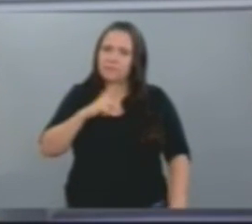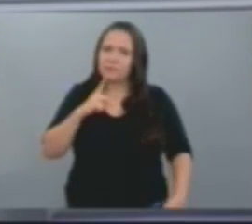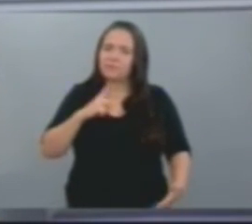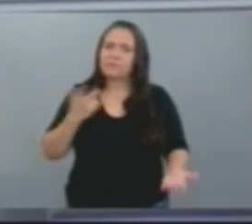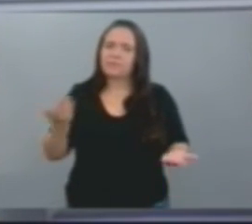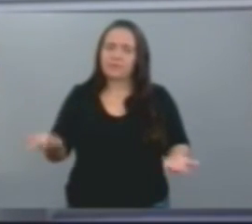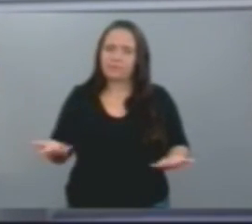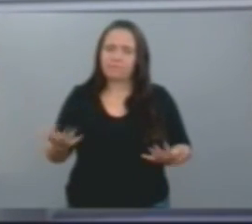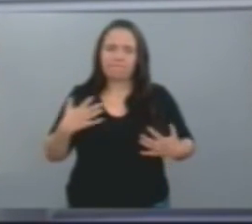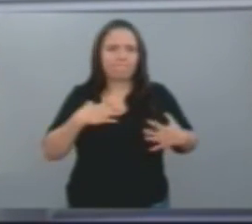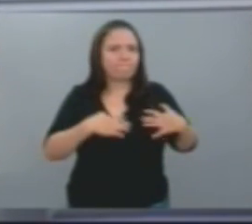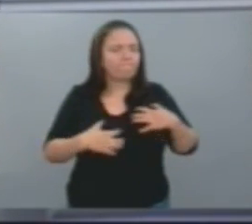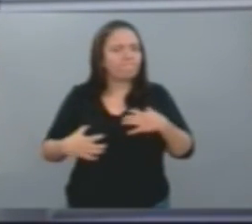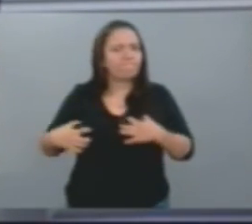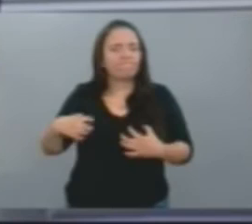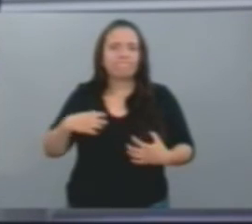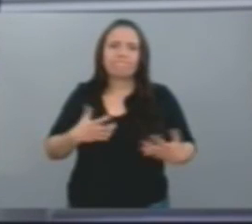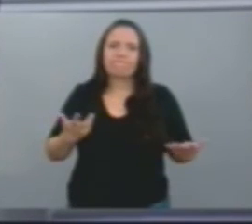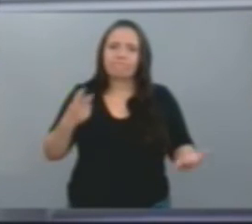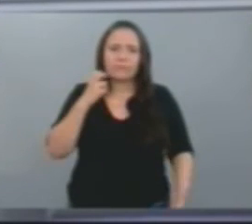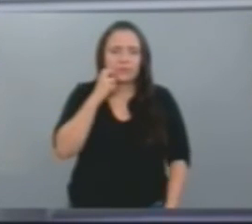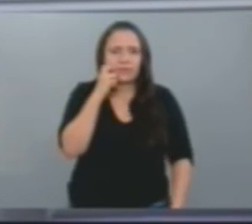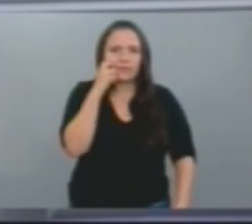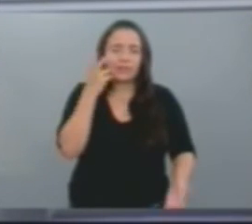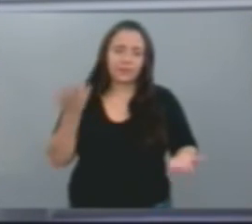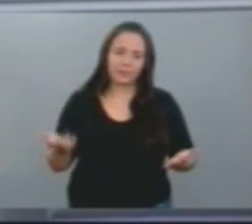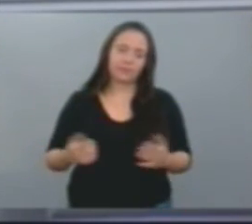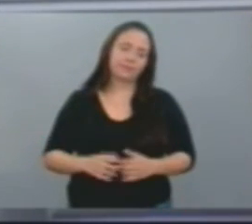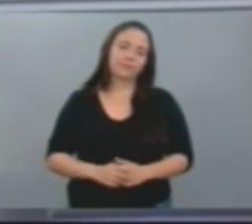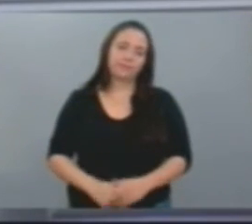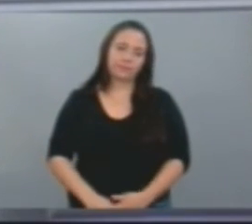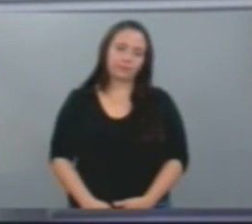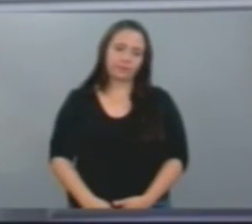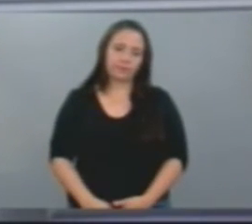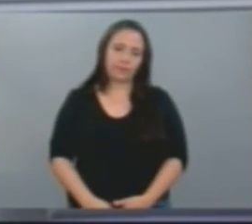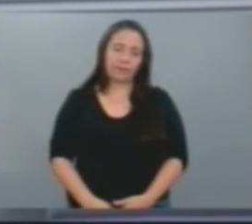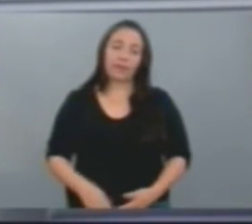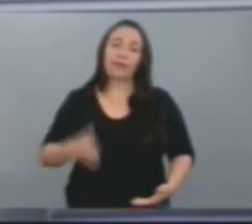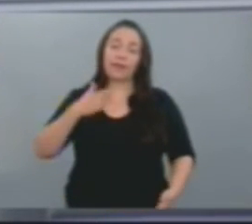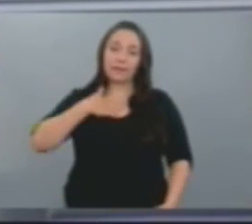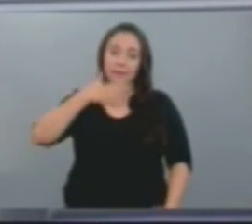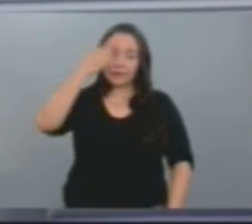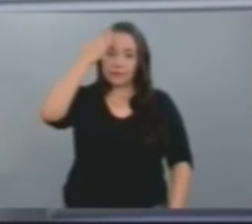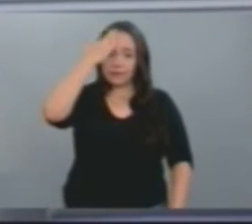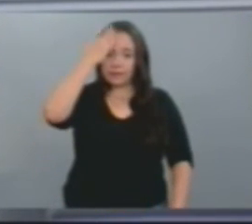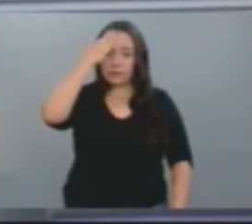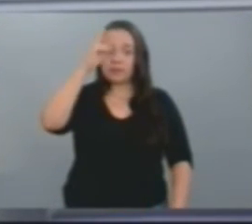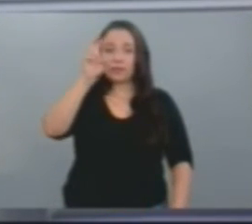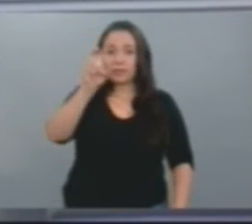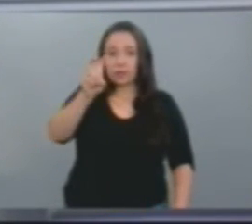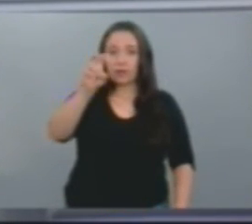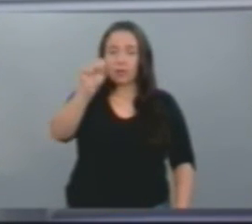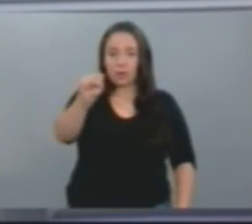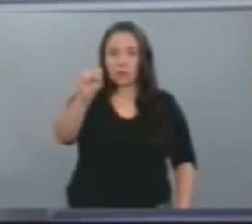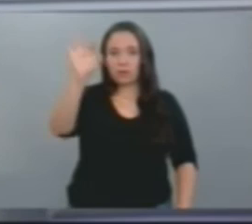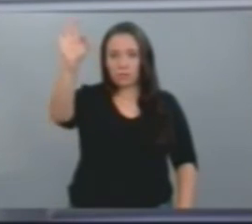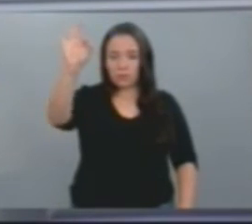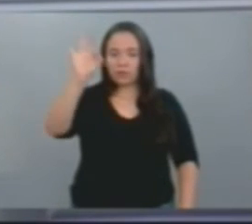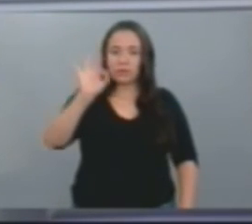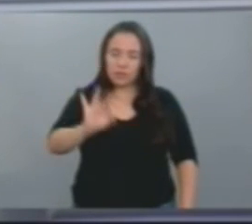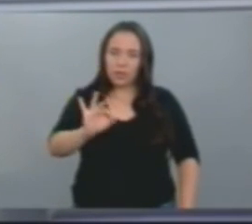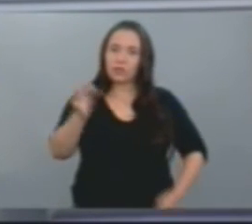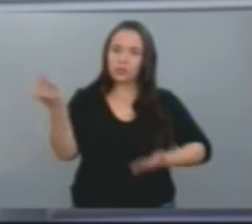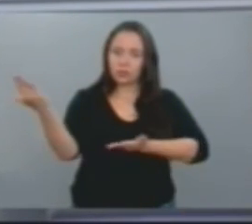E mais maltrata ainda, deputado Renato, é saber que 58% dos